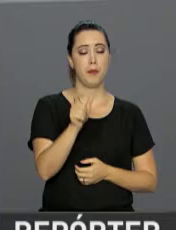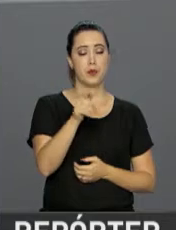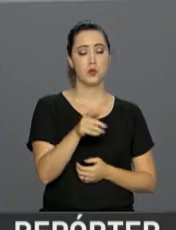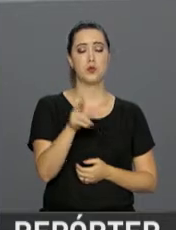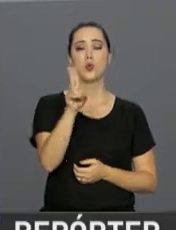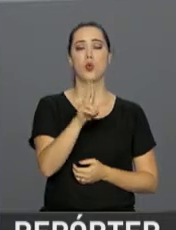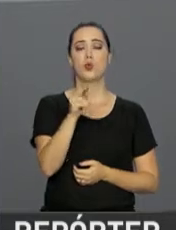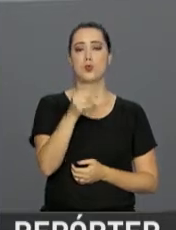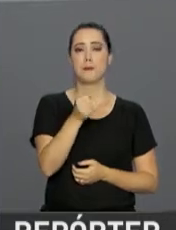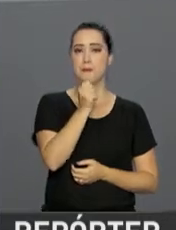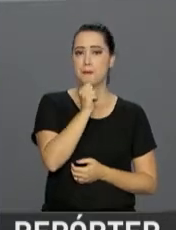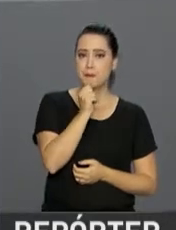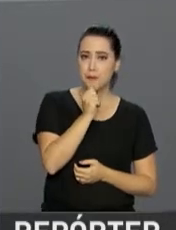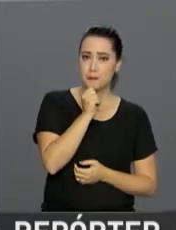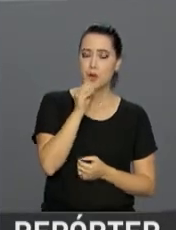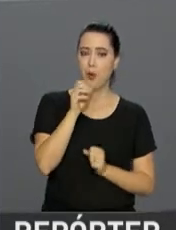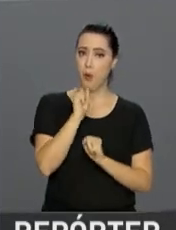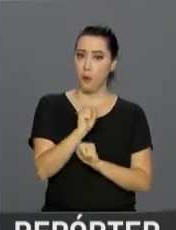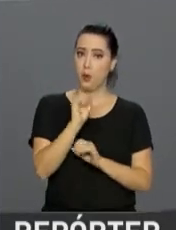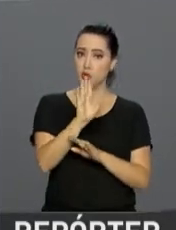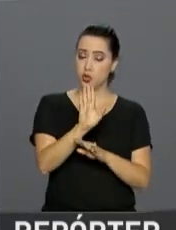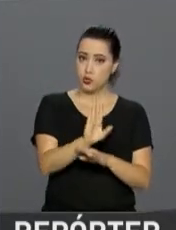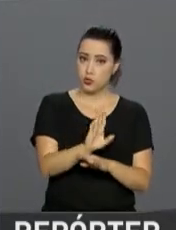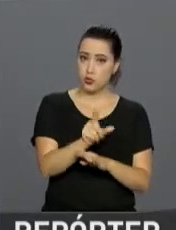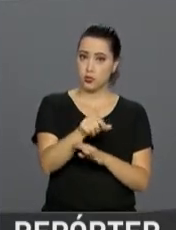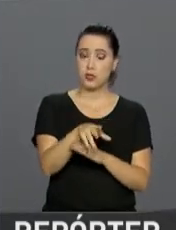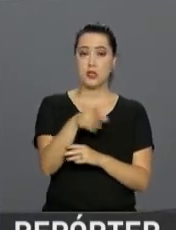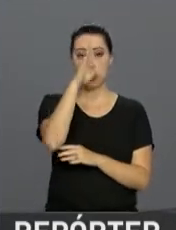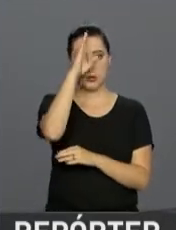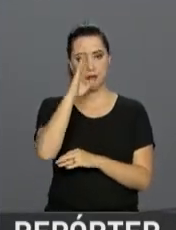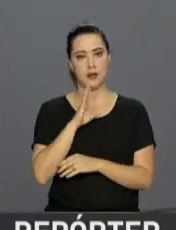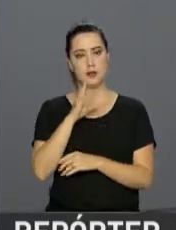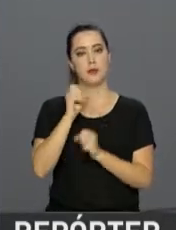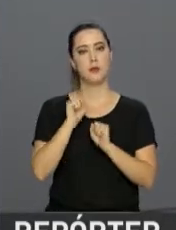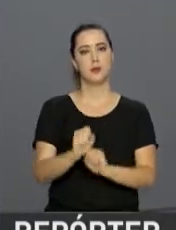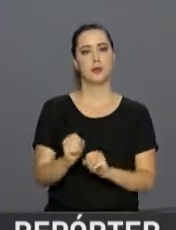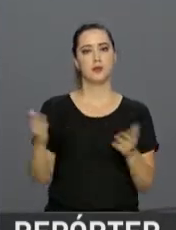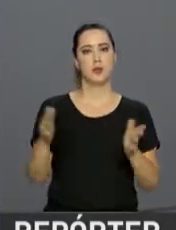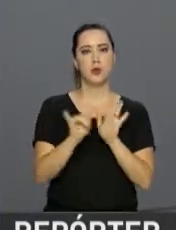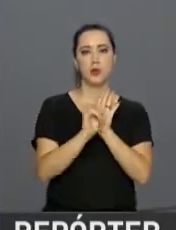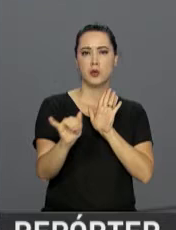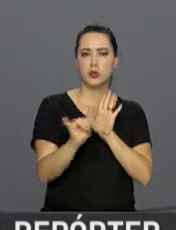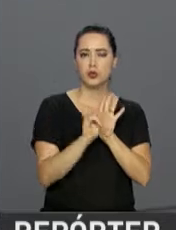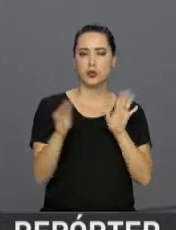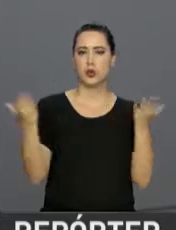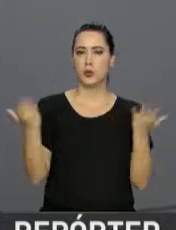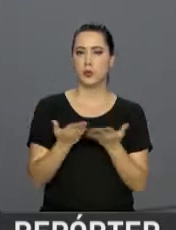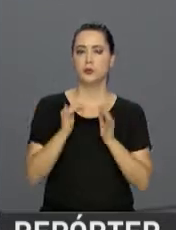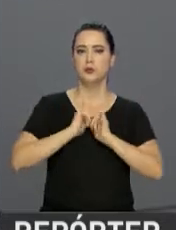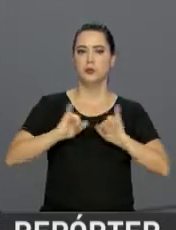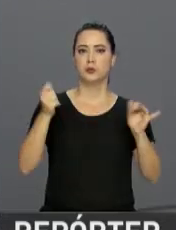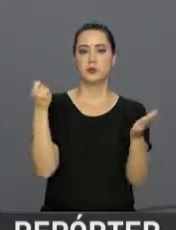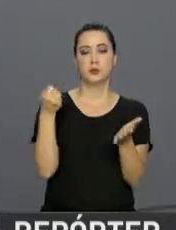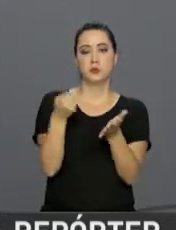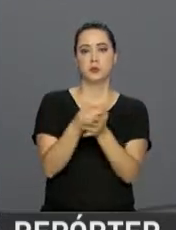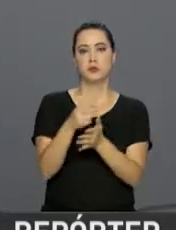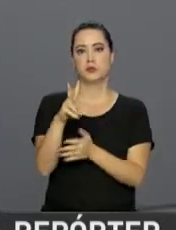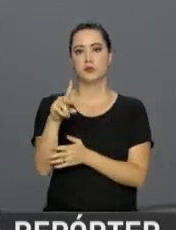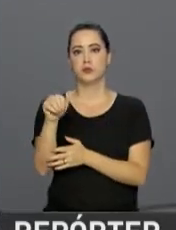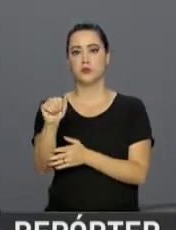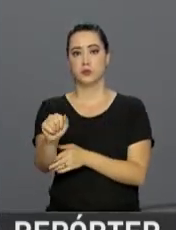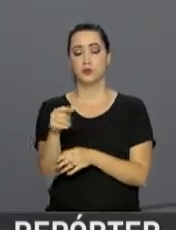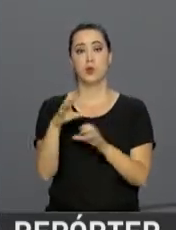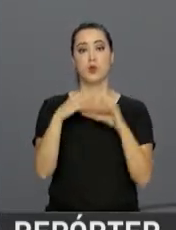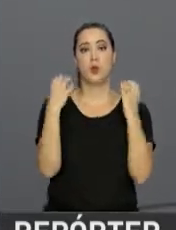dependentes químicos poderão receber tratamento gratuito. A possibilidade vem com um edital lançado hoje para contratações